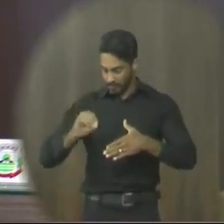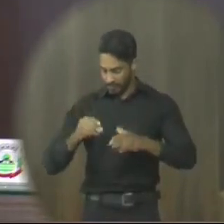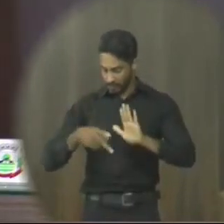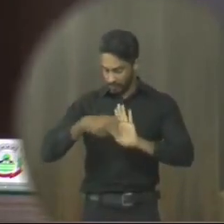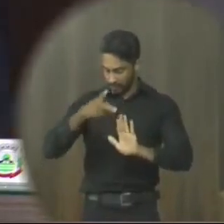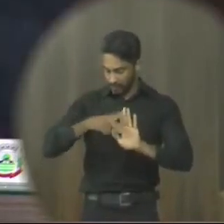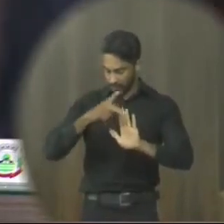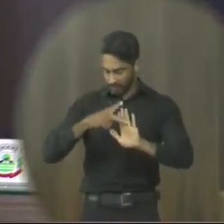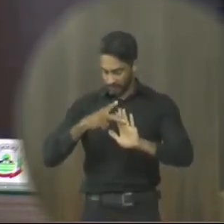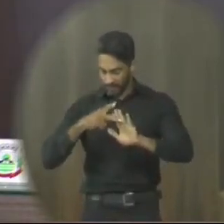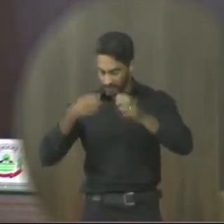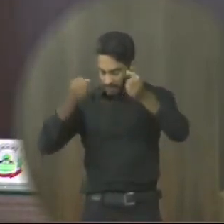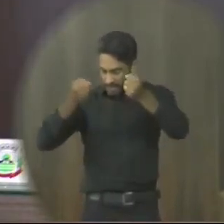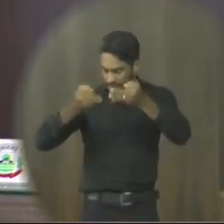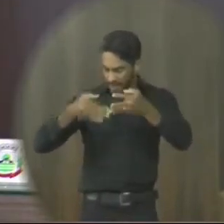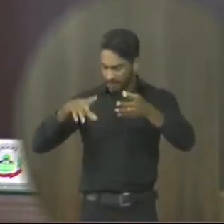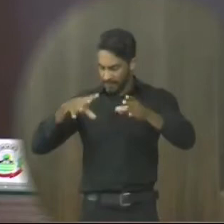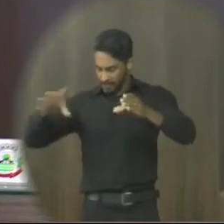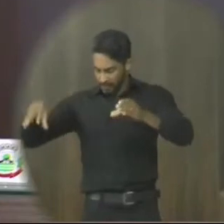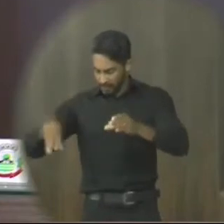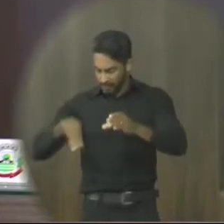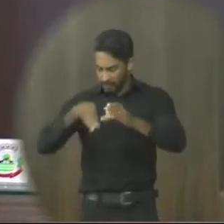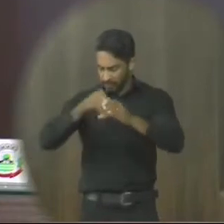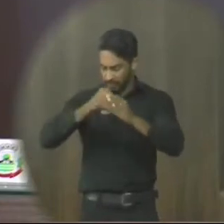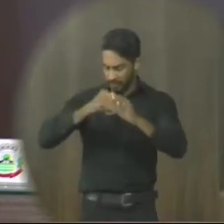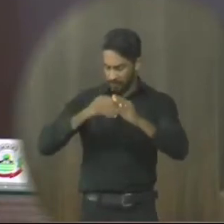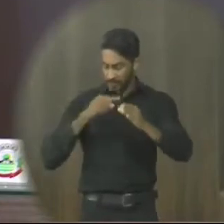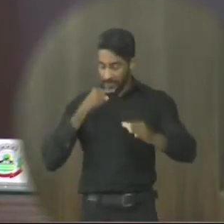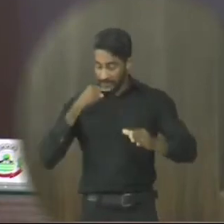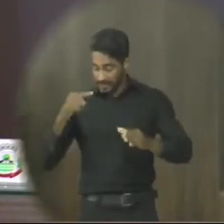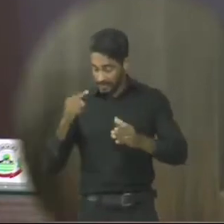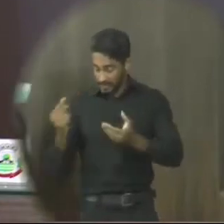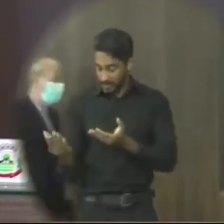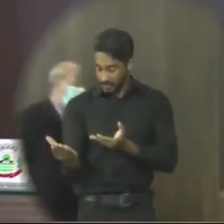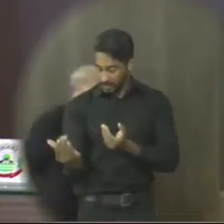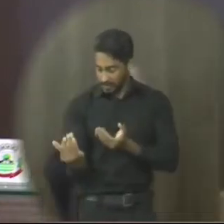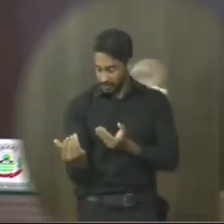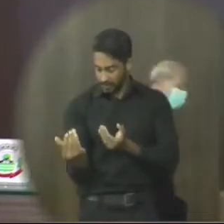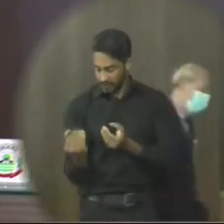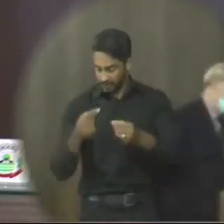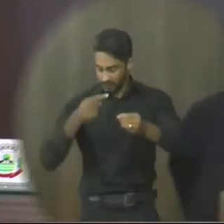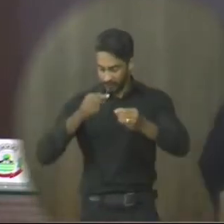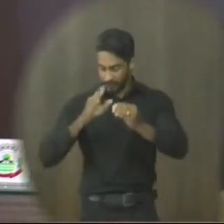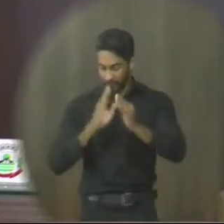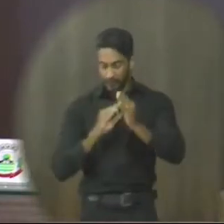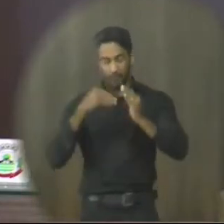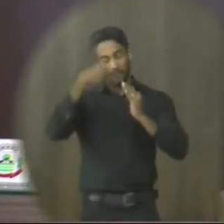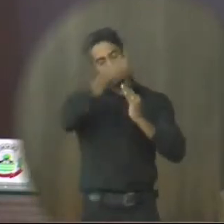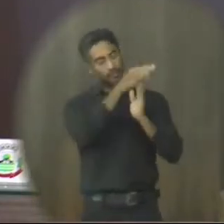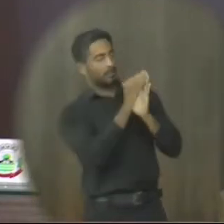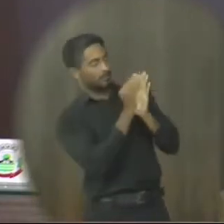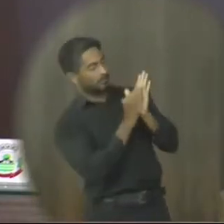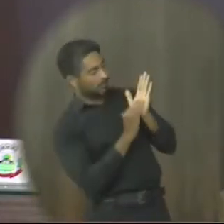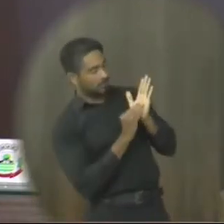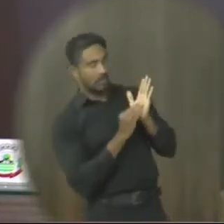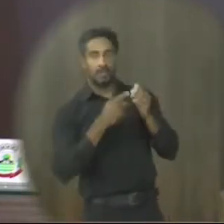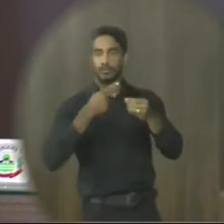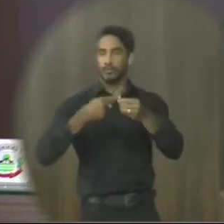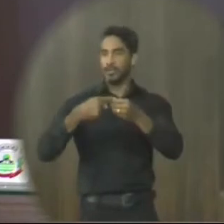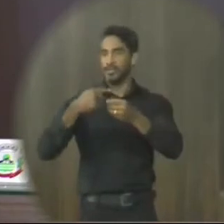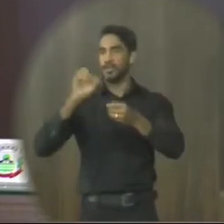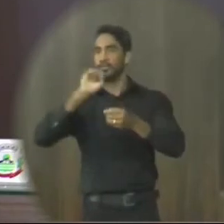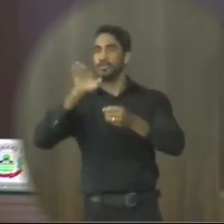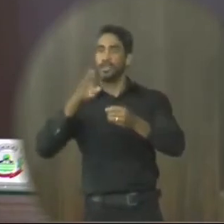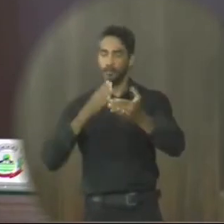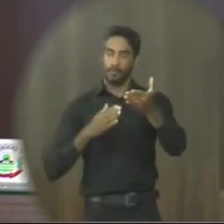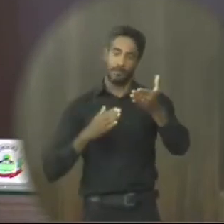projeto de lei citado trata-se de instituição da Semana da Juventude no calendário oficial do município de Janaúba e